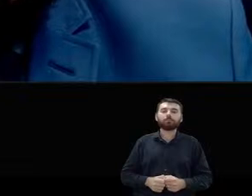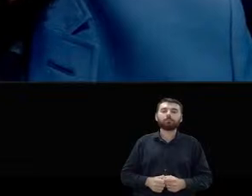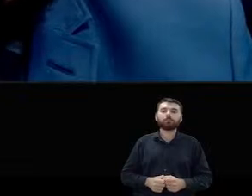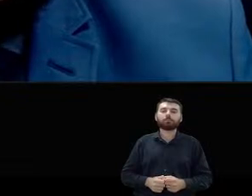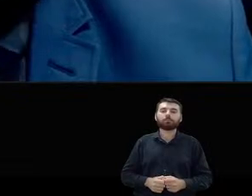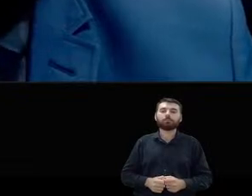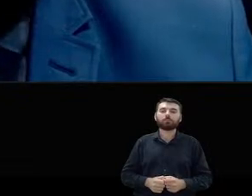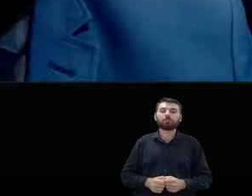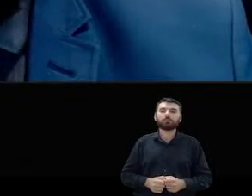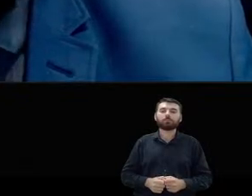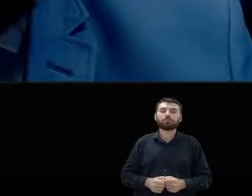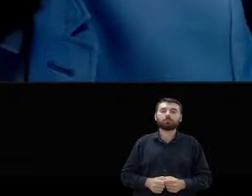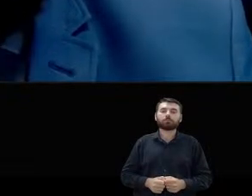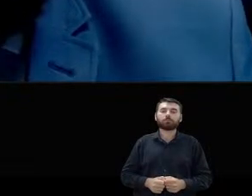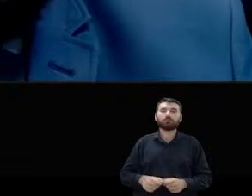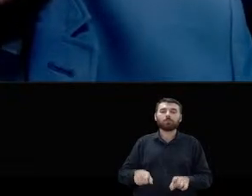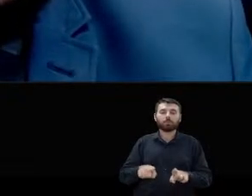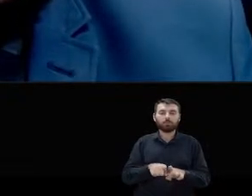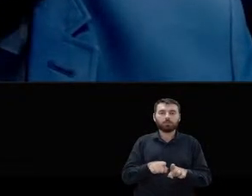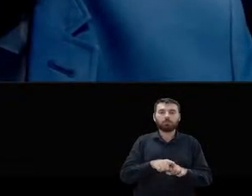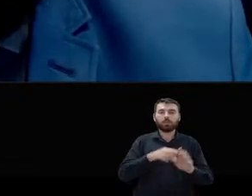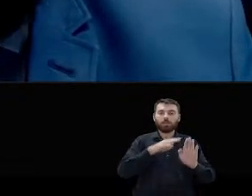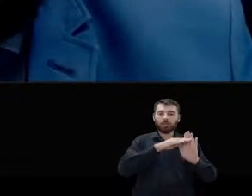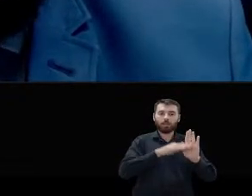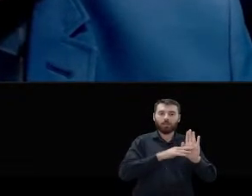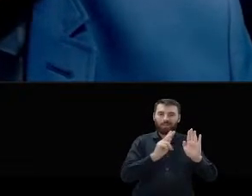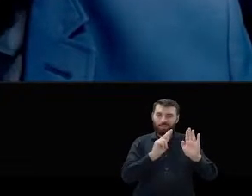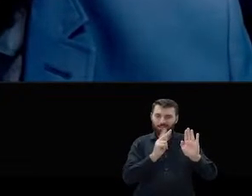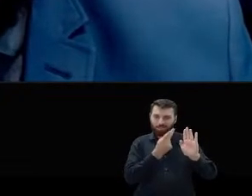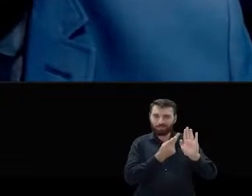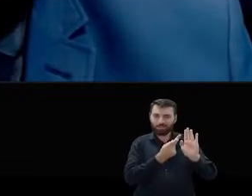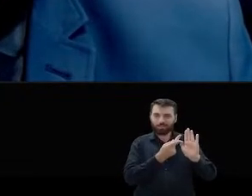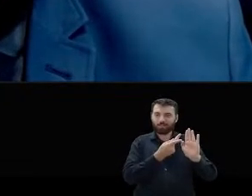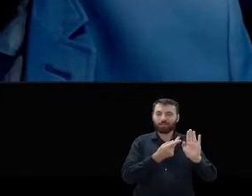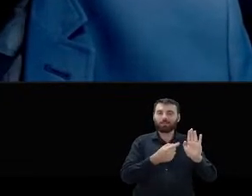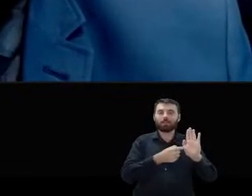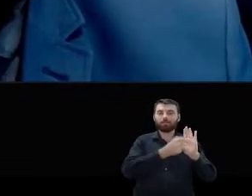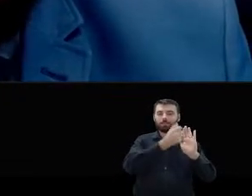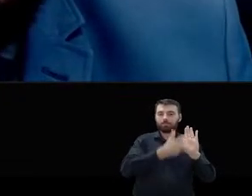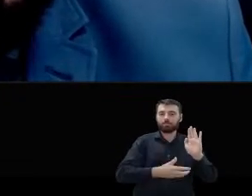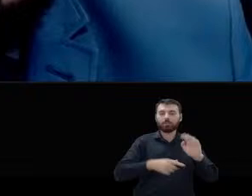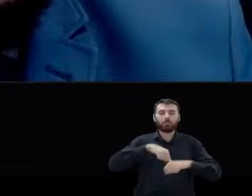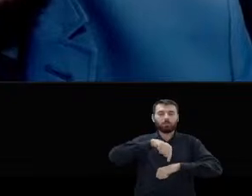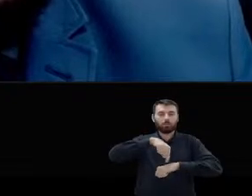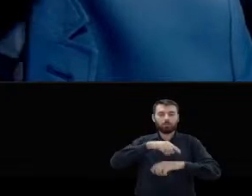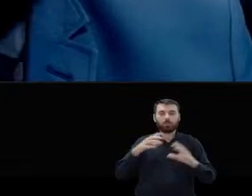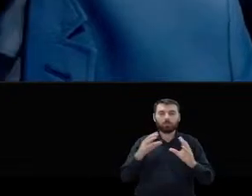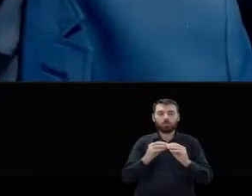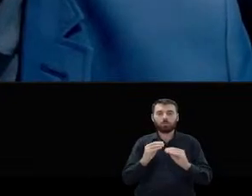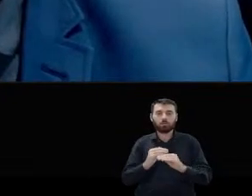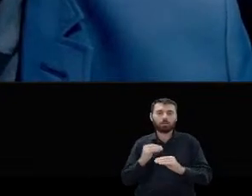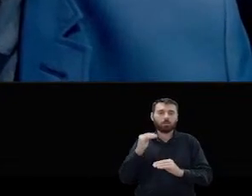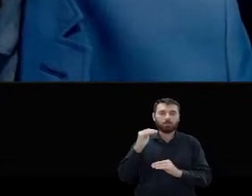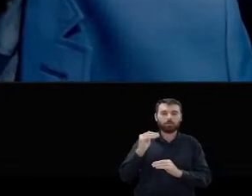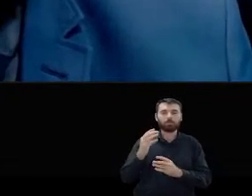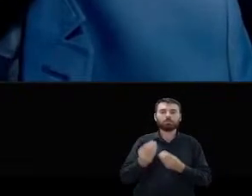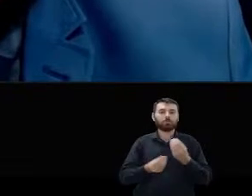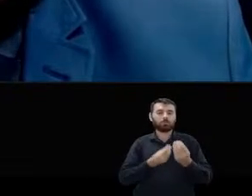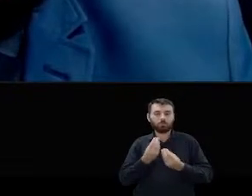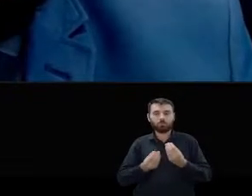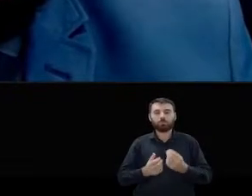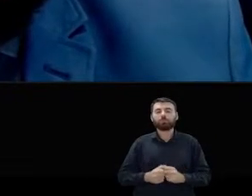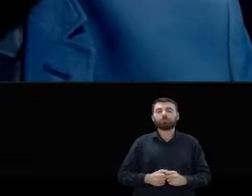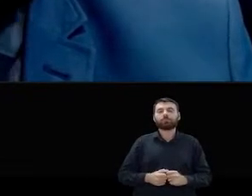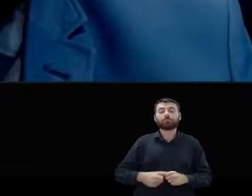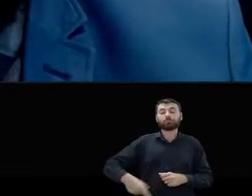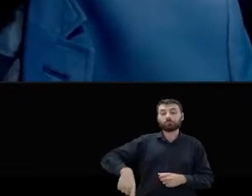O ponto de número H ali do agravo de petição, sobre as horas extras, o que ocorre? Quando a gente vai fazer o cálculo das horas